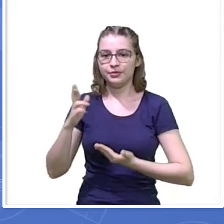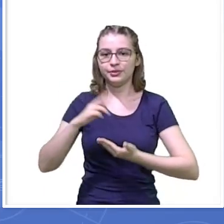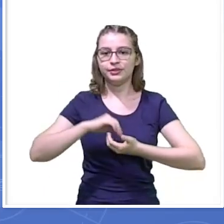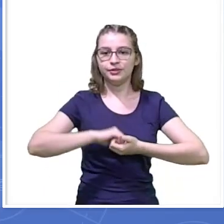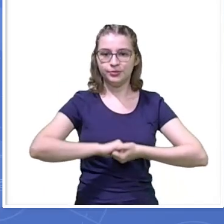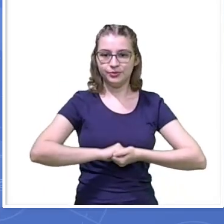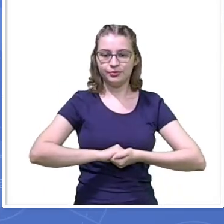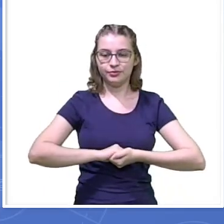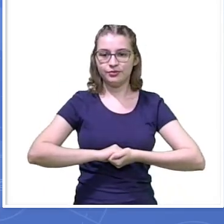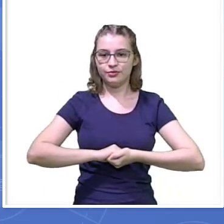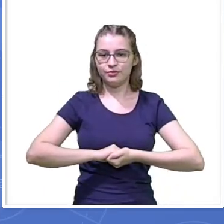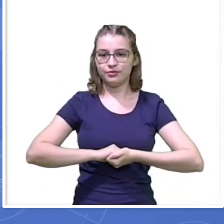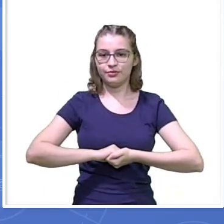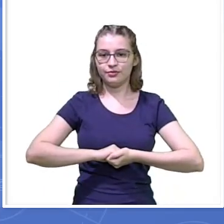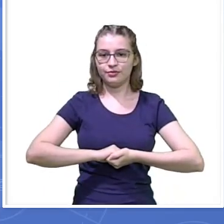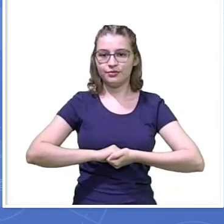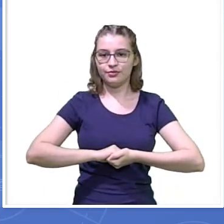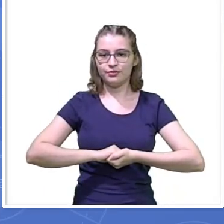lá!